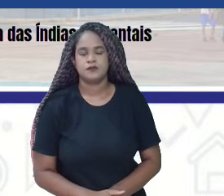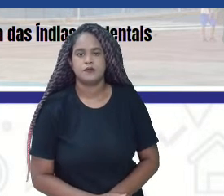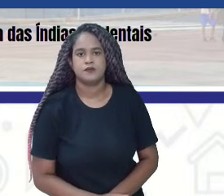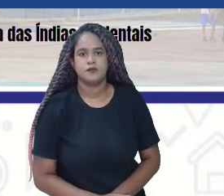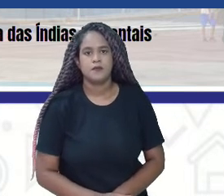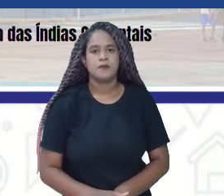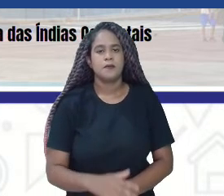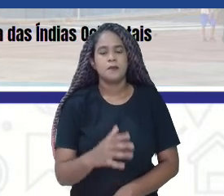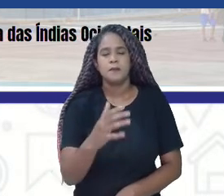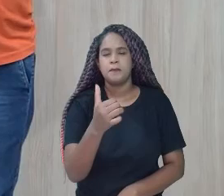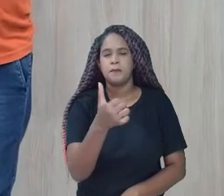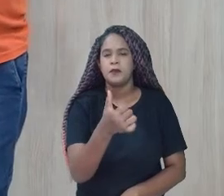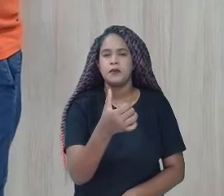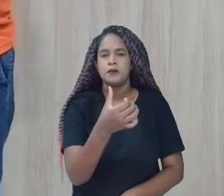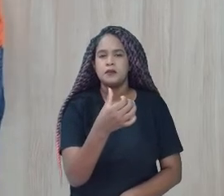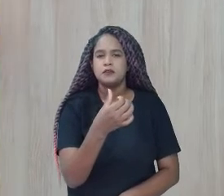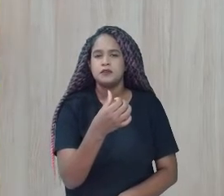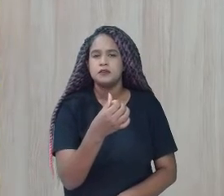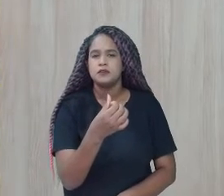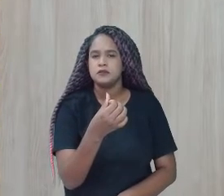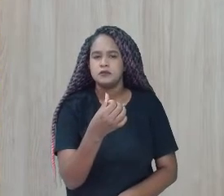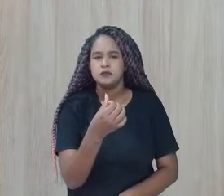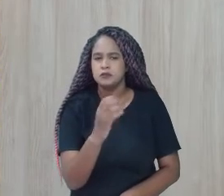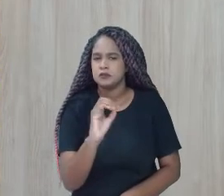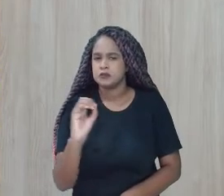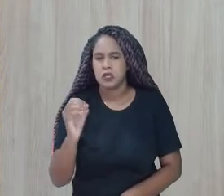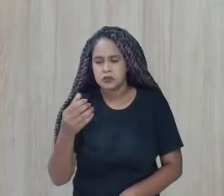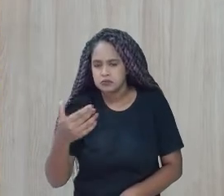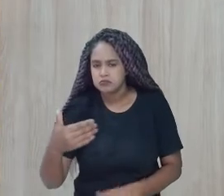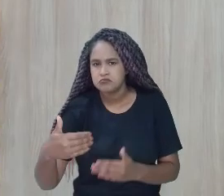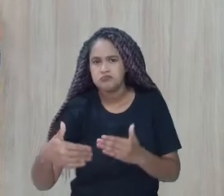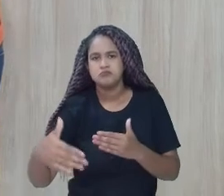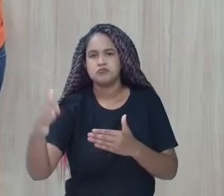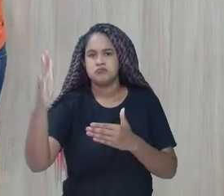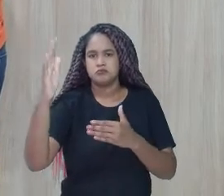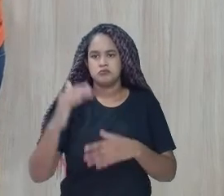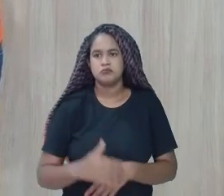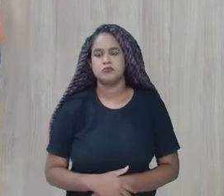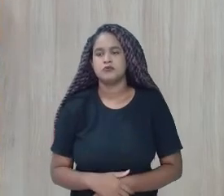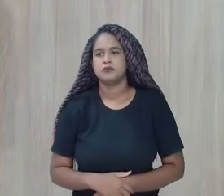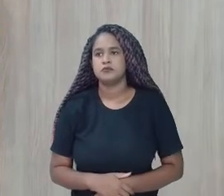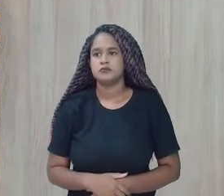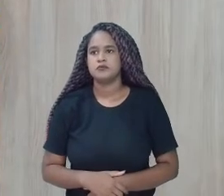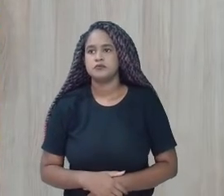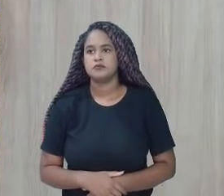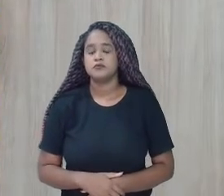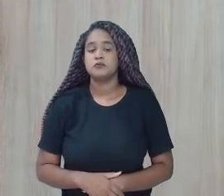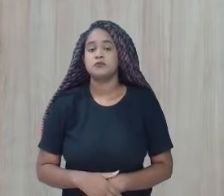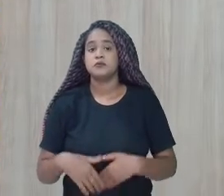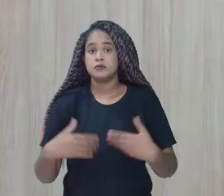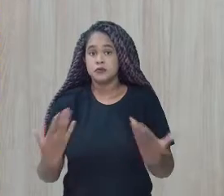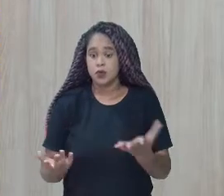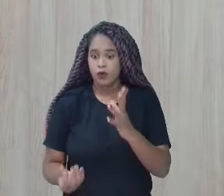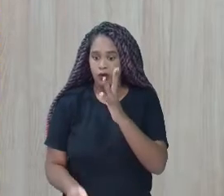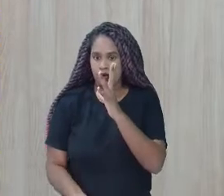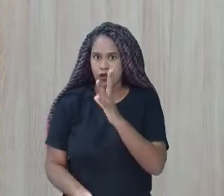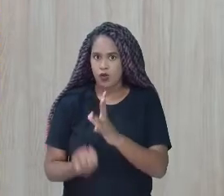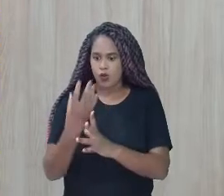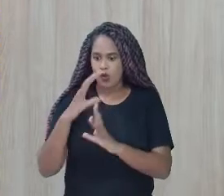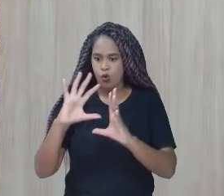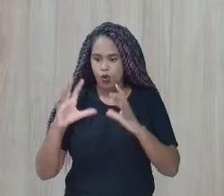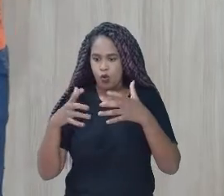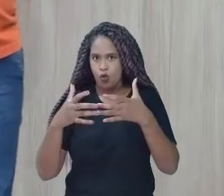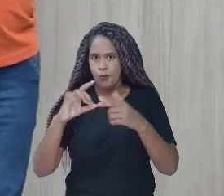de 1600 e um pouquinho, né? Então, criada a companhia,